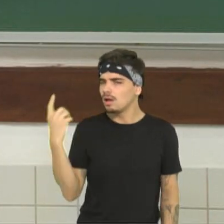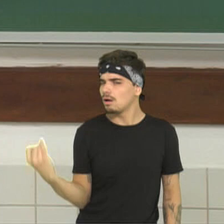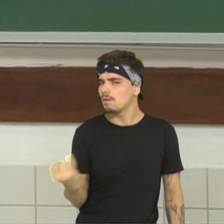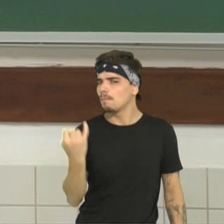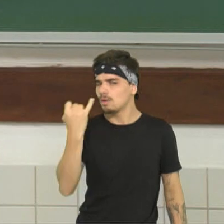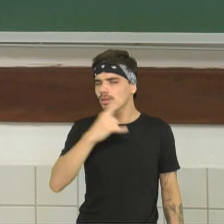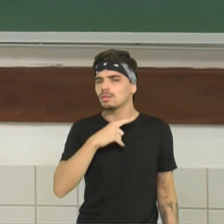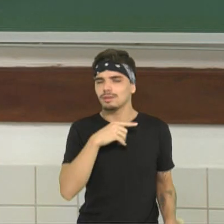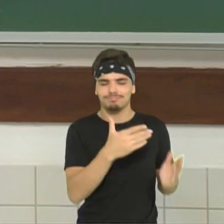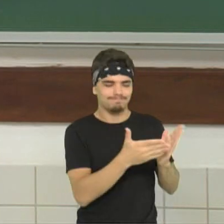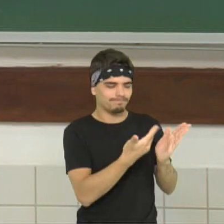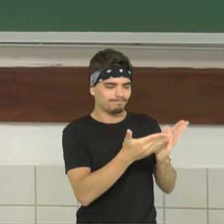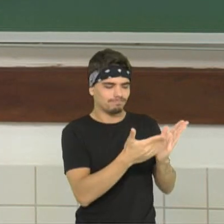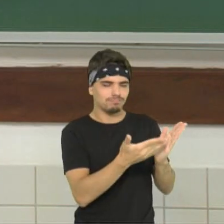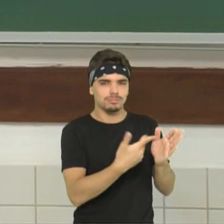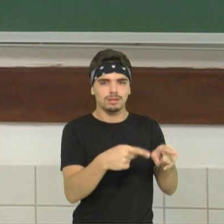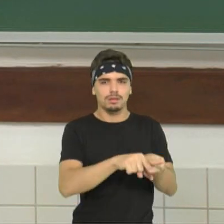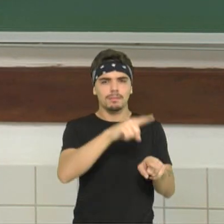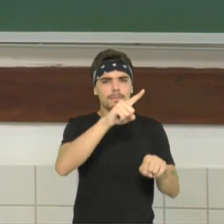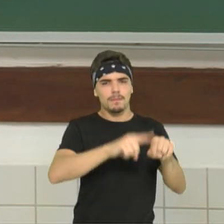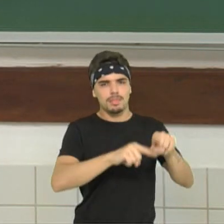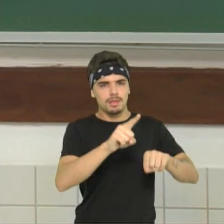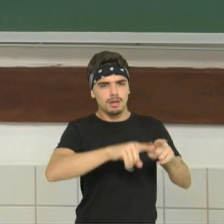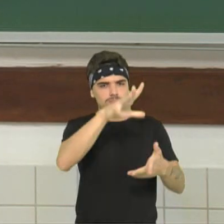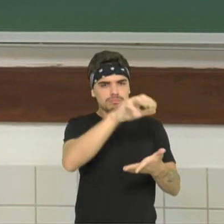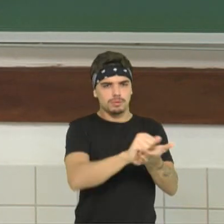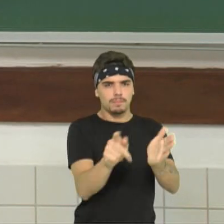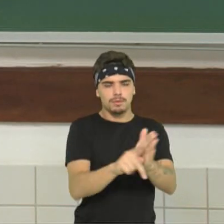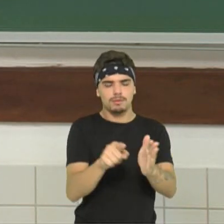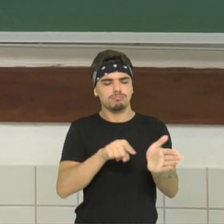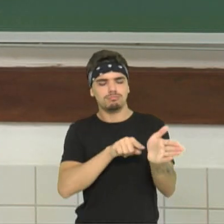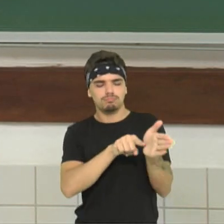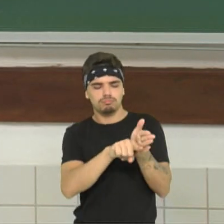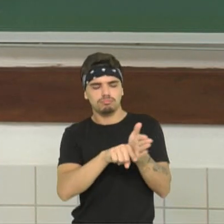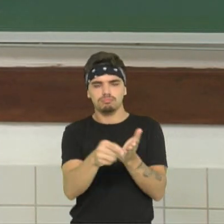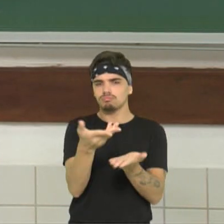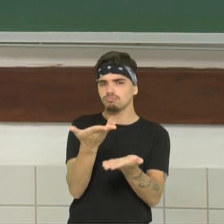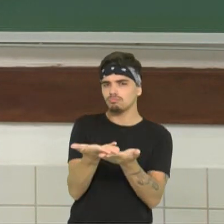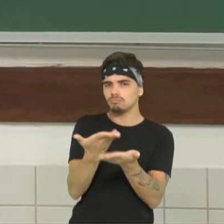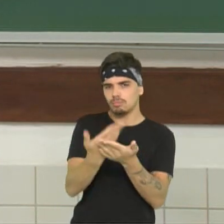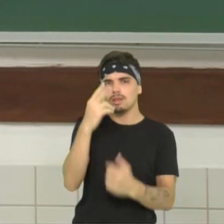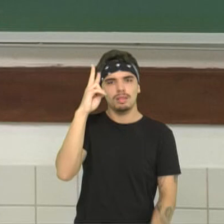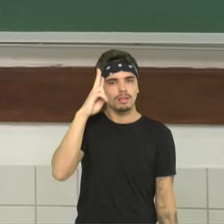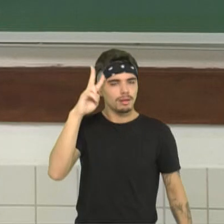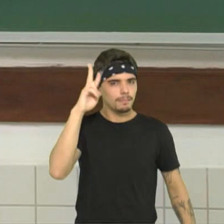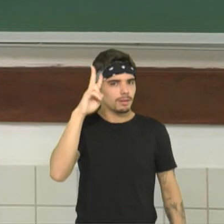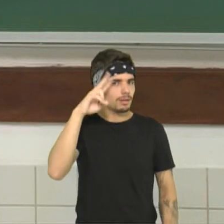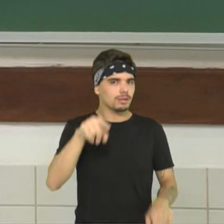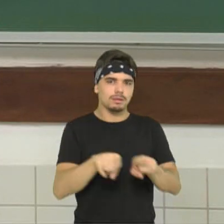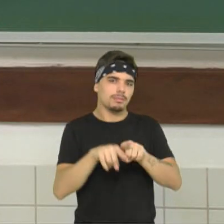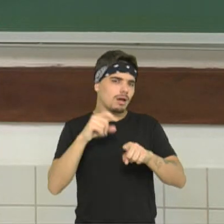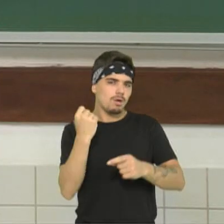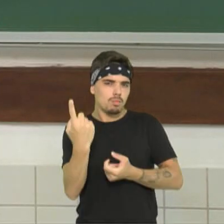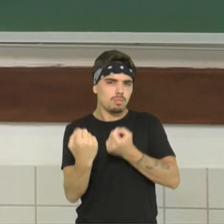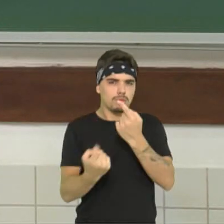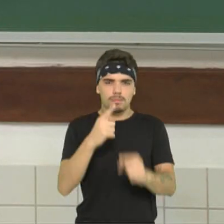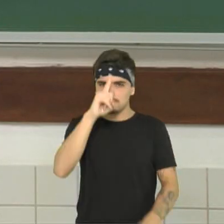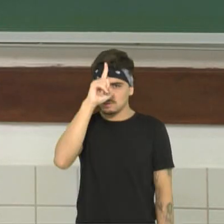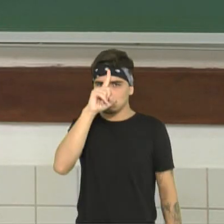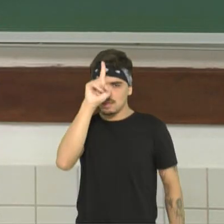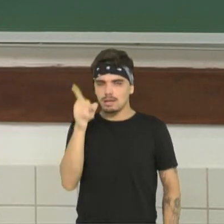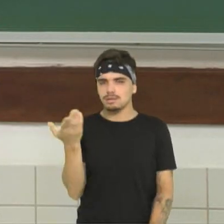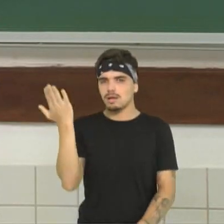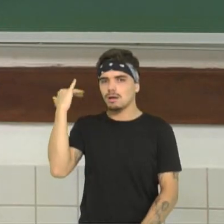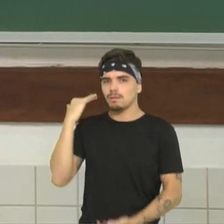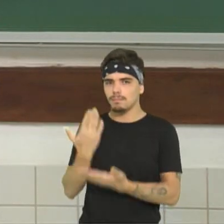um caderno, um registro, um material para a gente pesquisar, para a gente estudar, para a gente relembrar algumas ideias das aulas